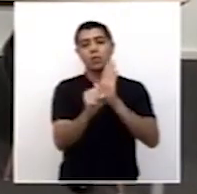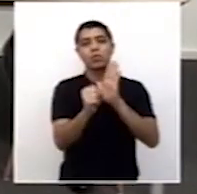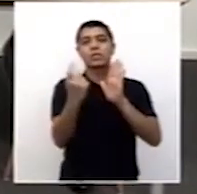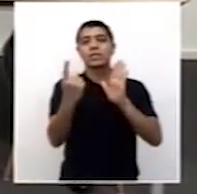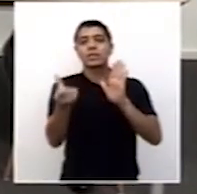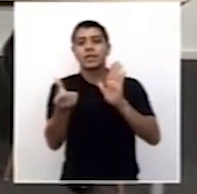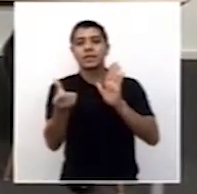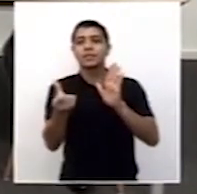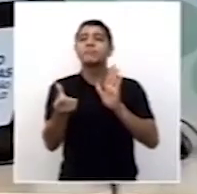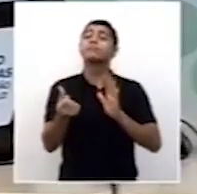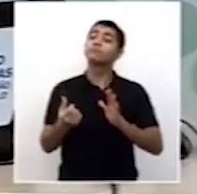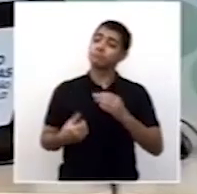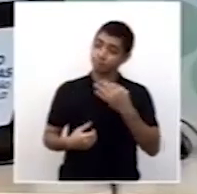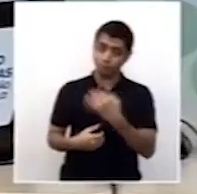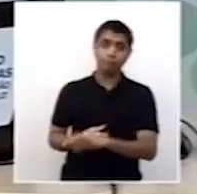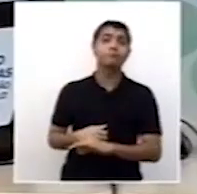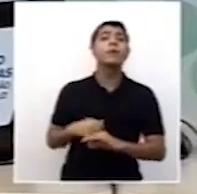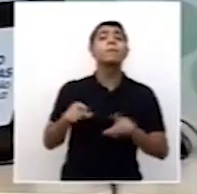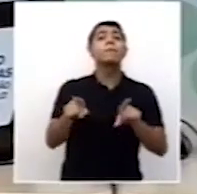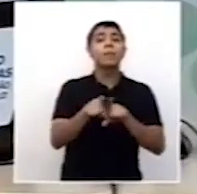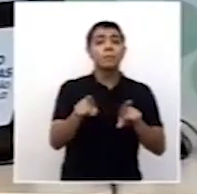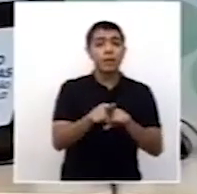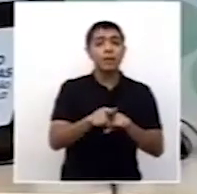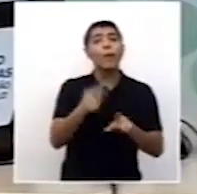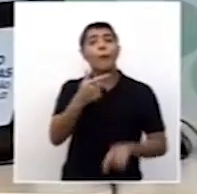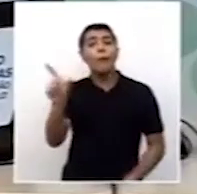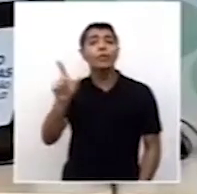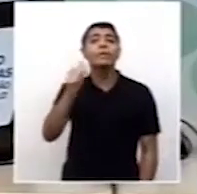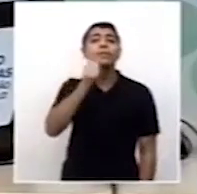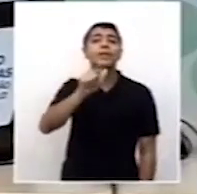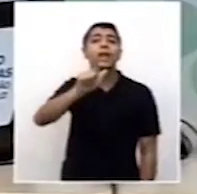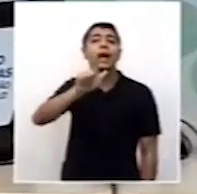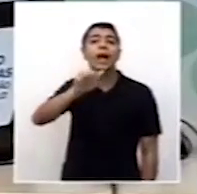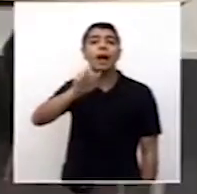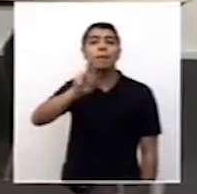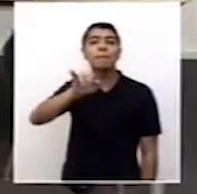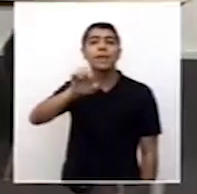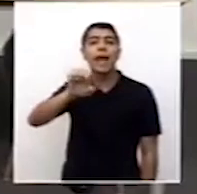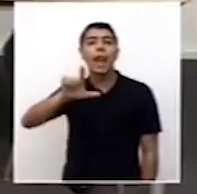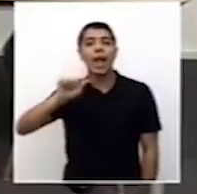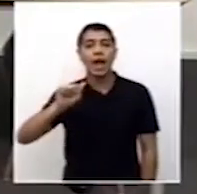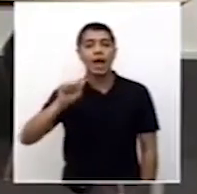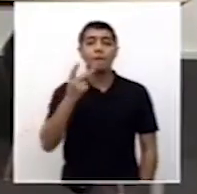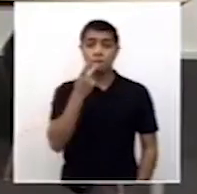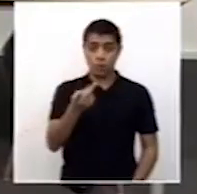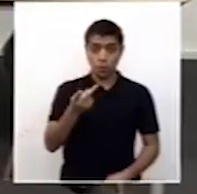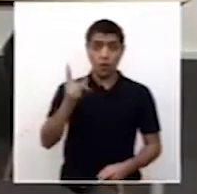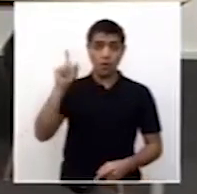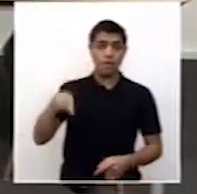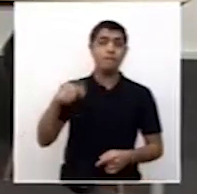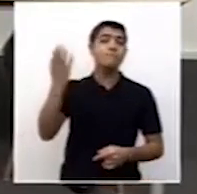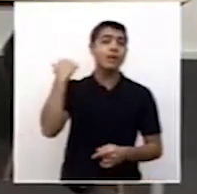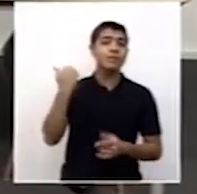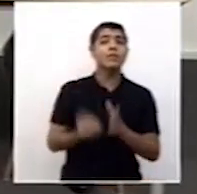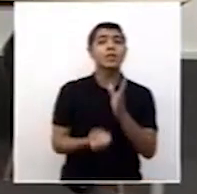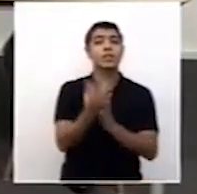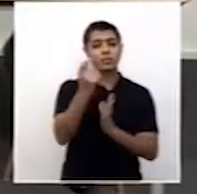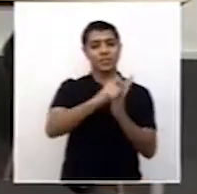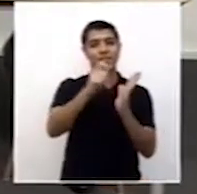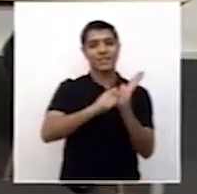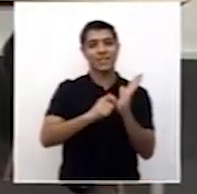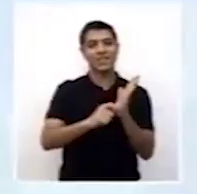da escrita foi quando surgiu a crônica. Oh, vamos lá, vamos verificar.